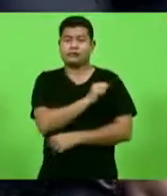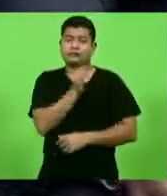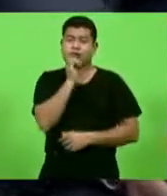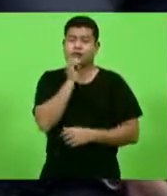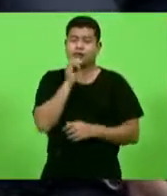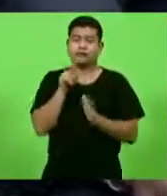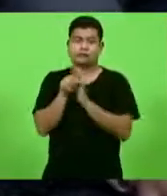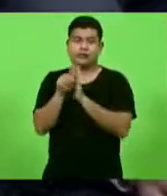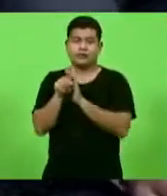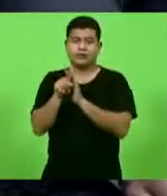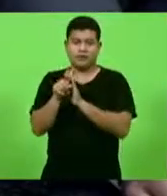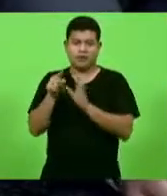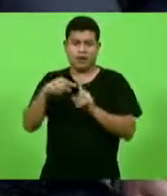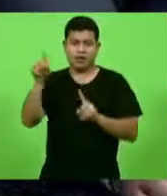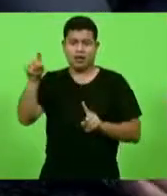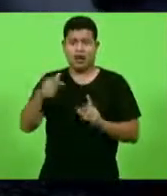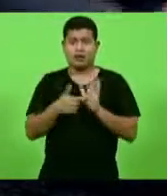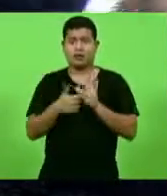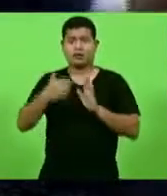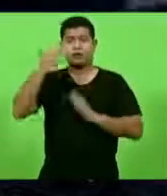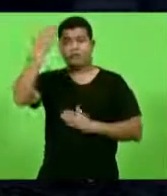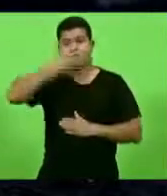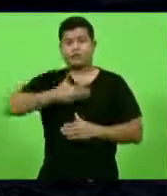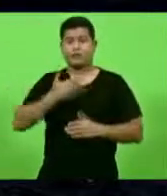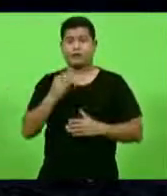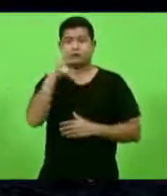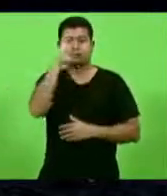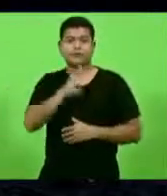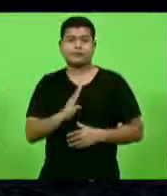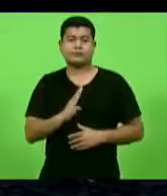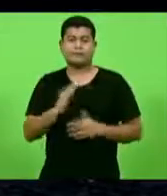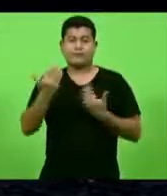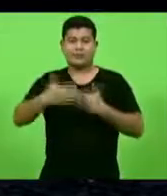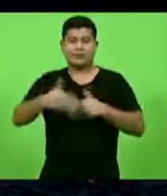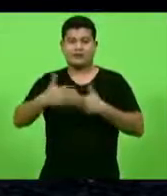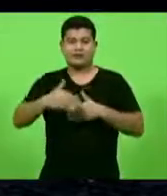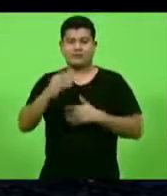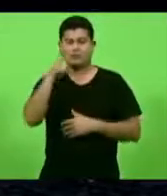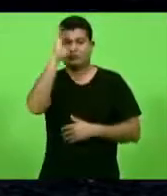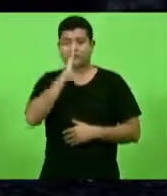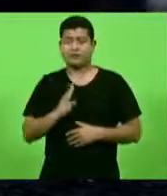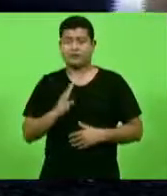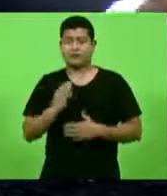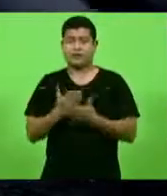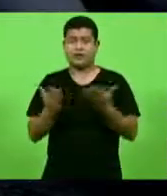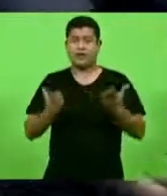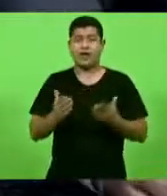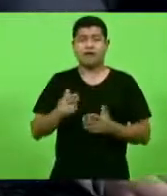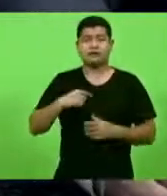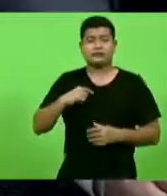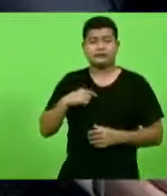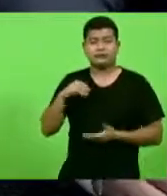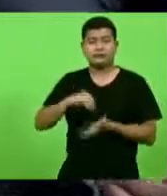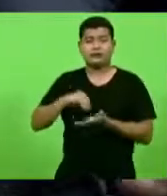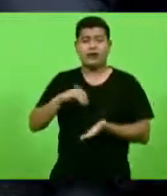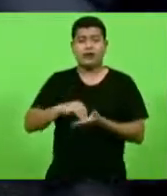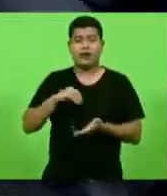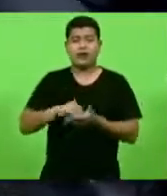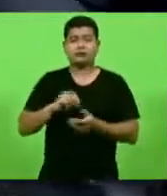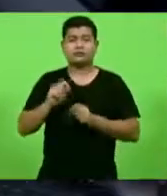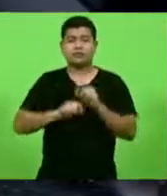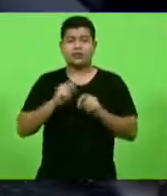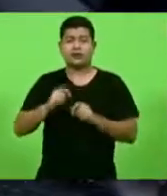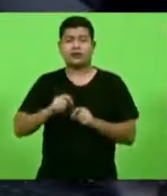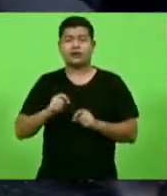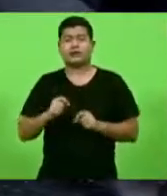mesmo a Prova Brasil, indicam que os nossos alunos não têm conhecimento básico mínimo necessário para a idade,